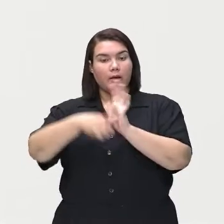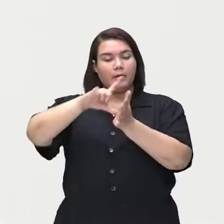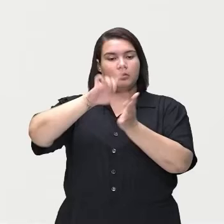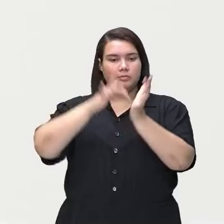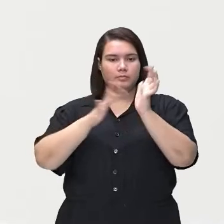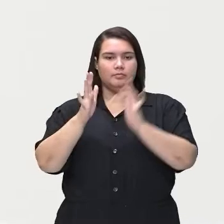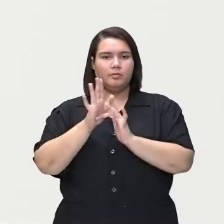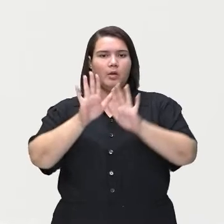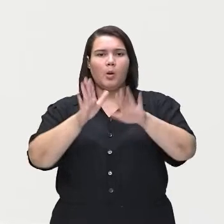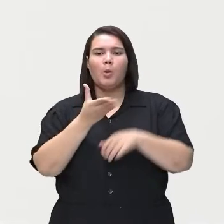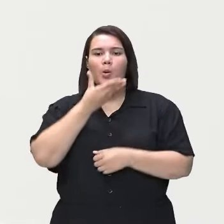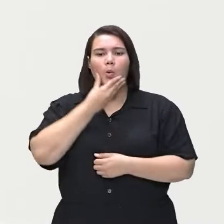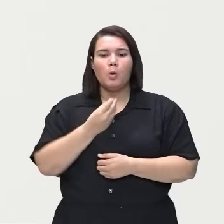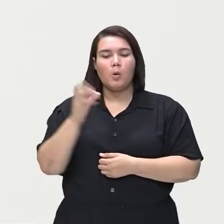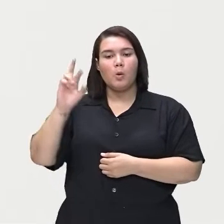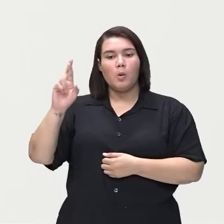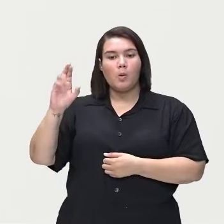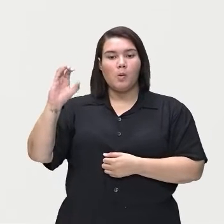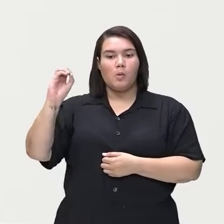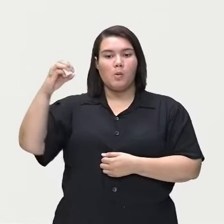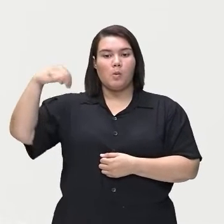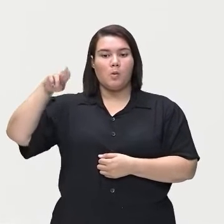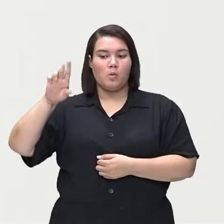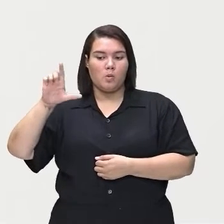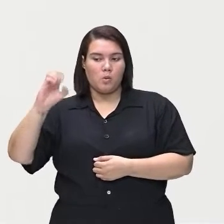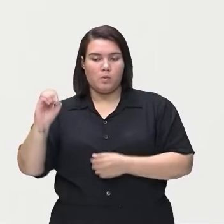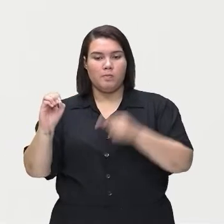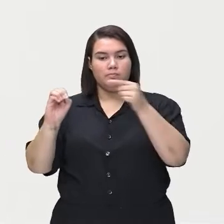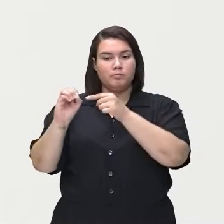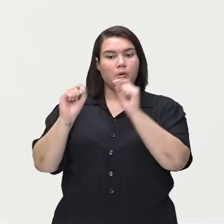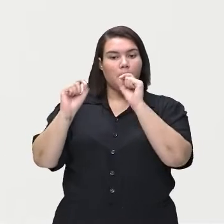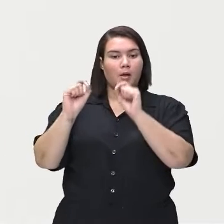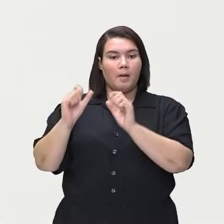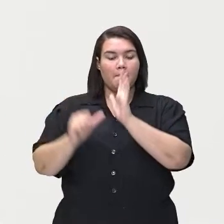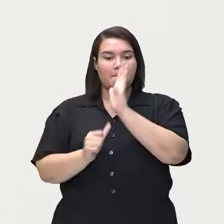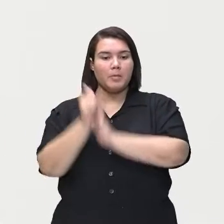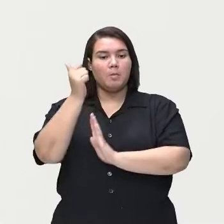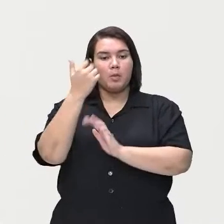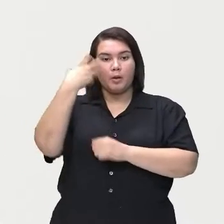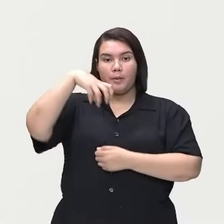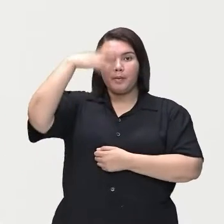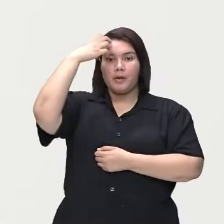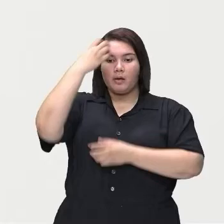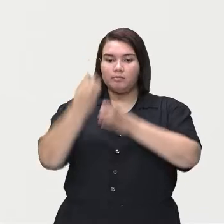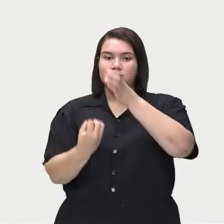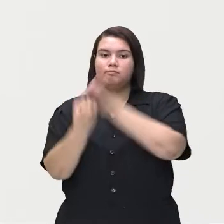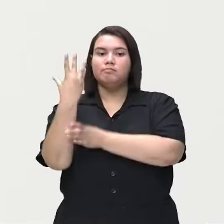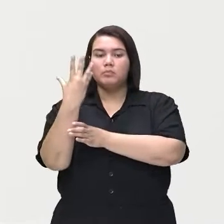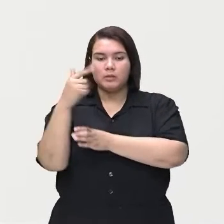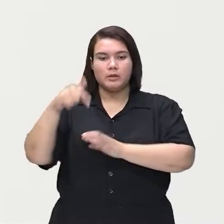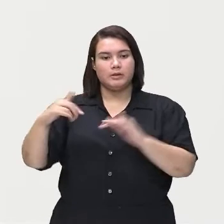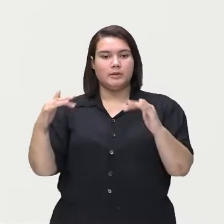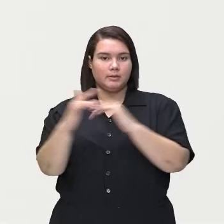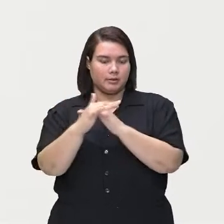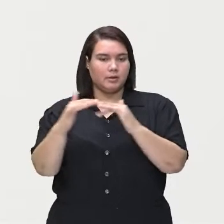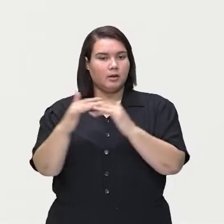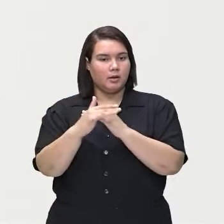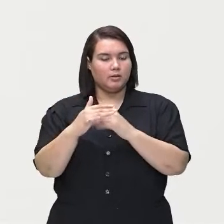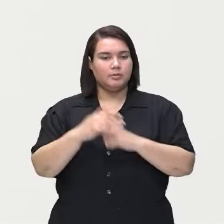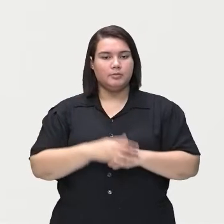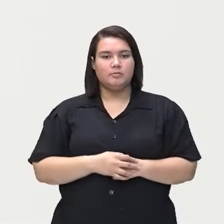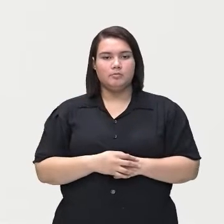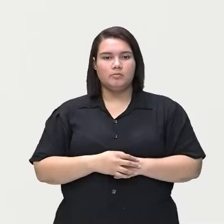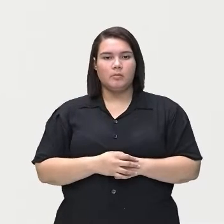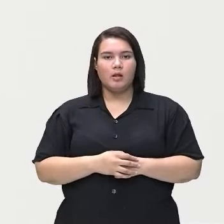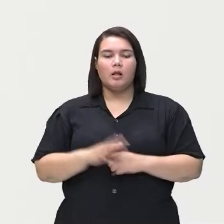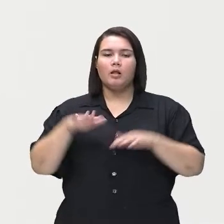da cidade de Roma, né? Tornando-se aí o primeiro rei. A gente já viu isso em outras aulas. Depois